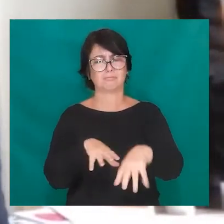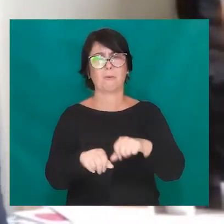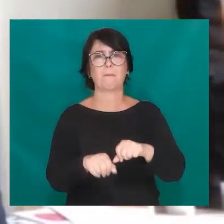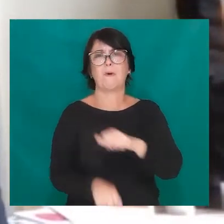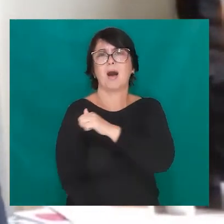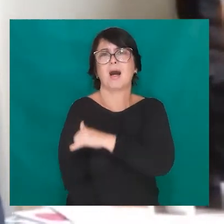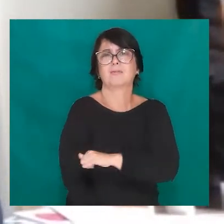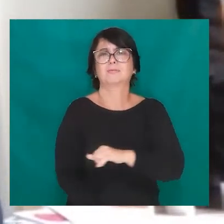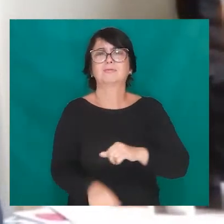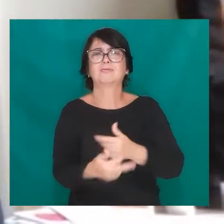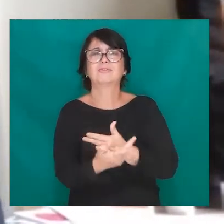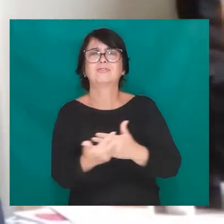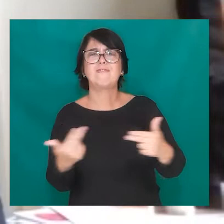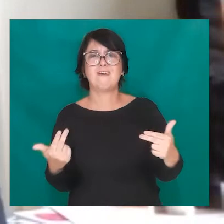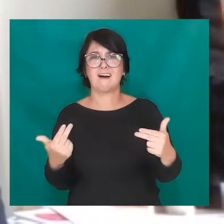vários alunos.